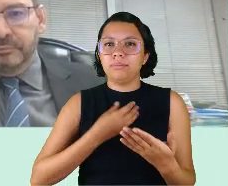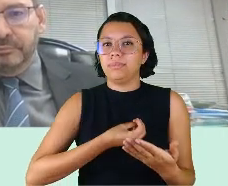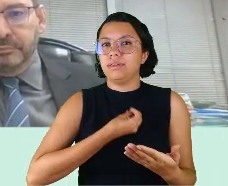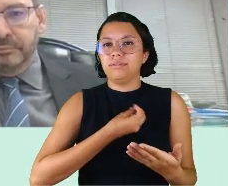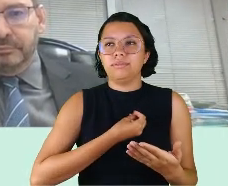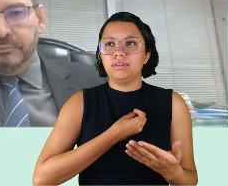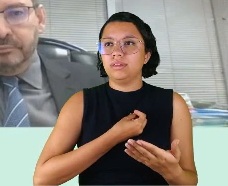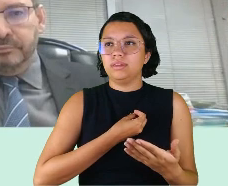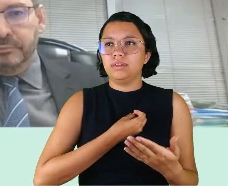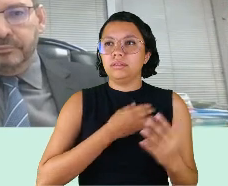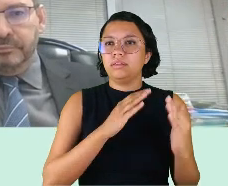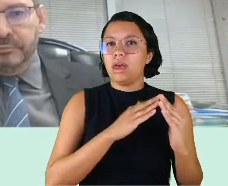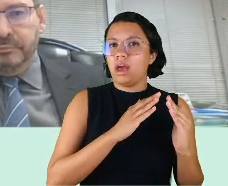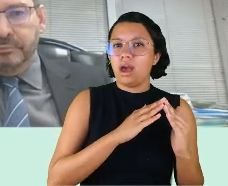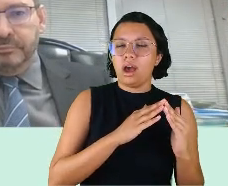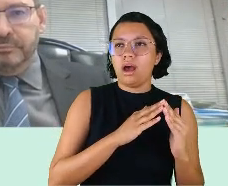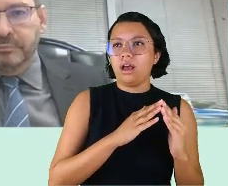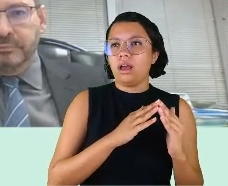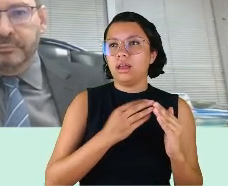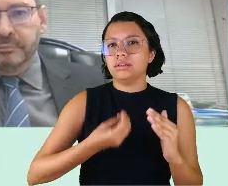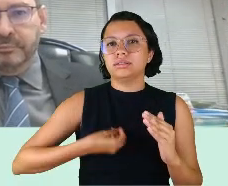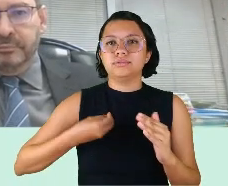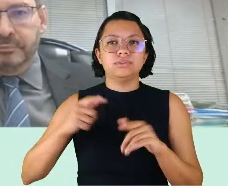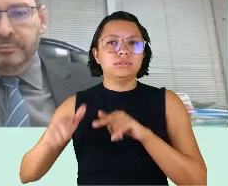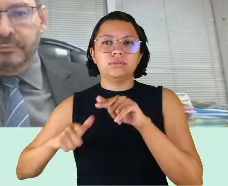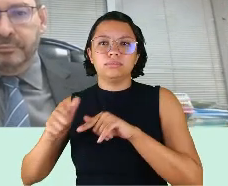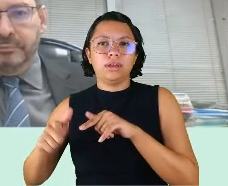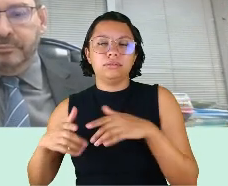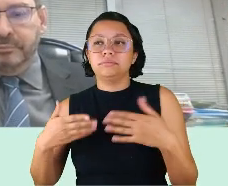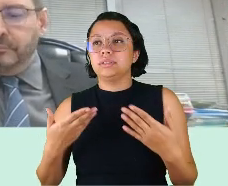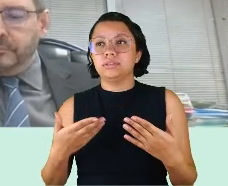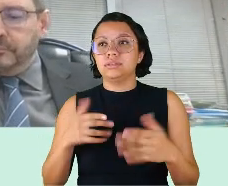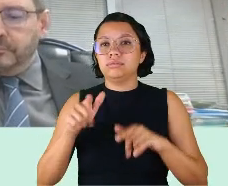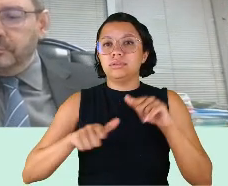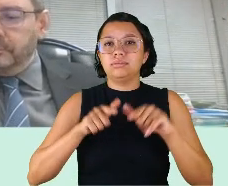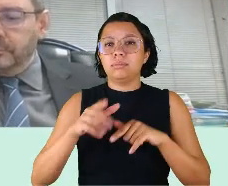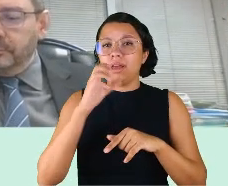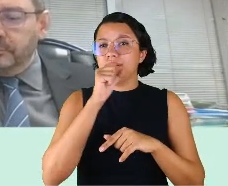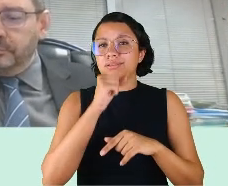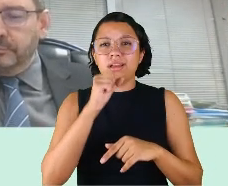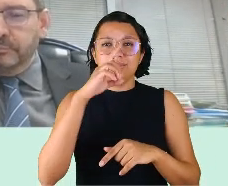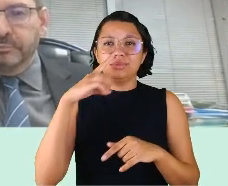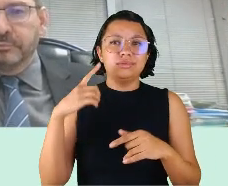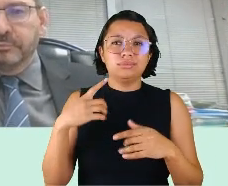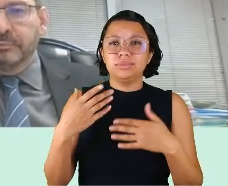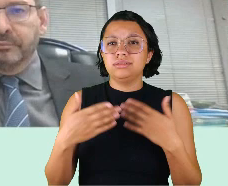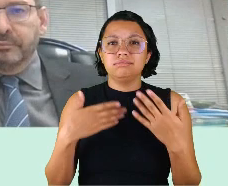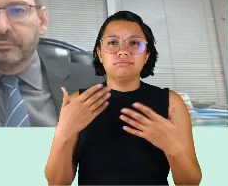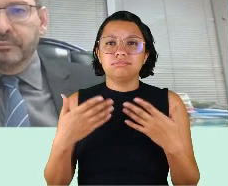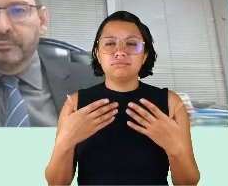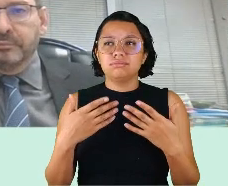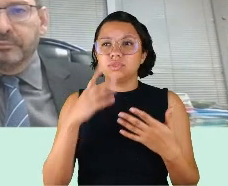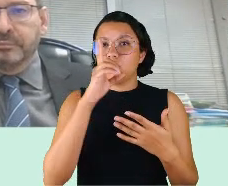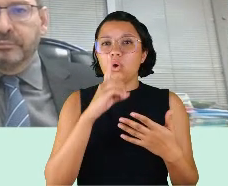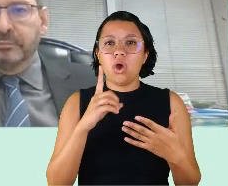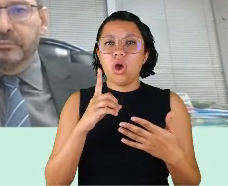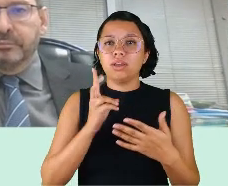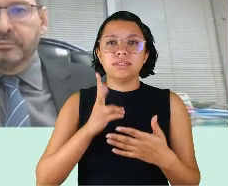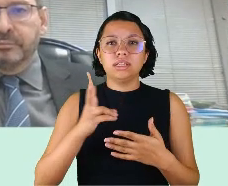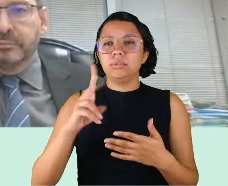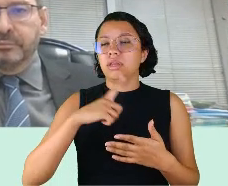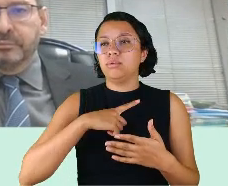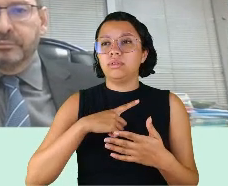a minha vida doméstica com a minha vida no trabalho. Então, eu trabalho no sábado, no domingo, toda vez que eu tenho uma